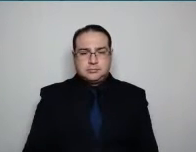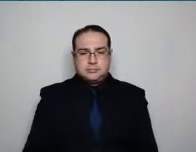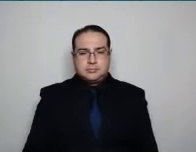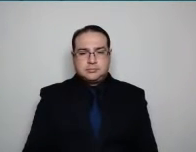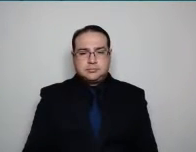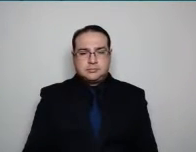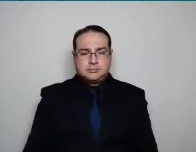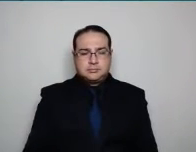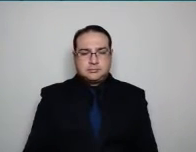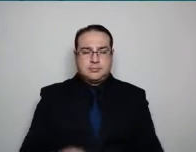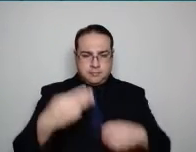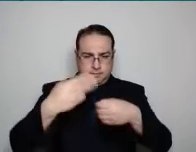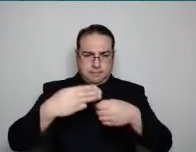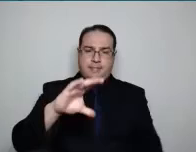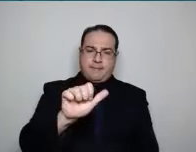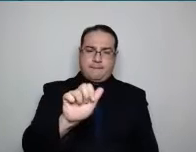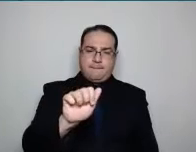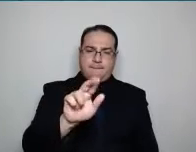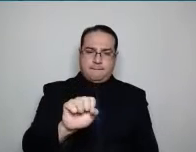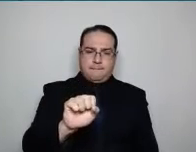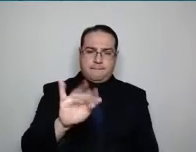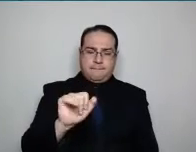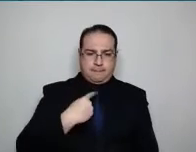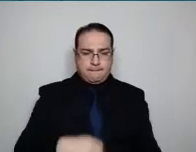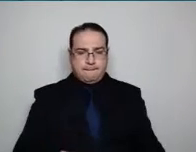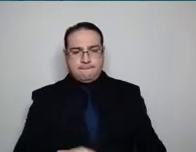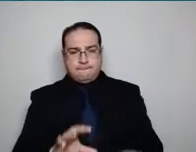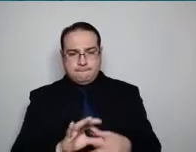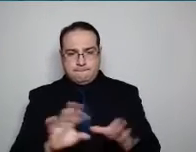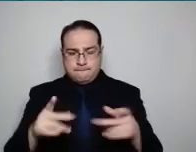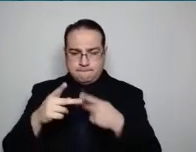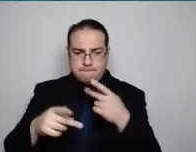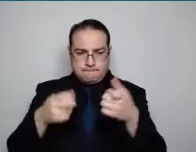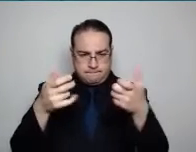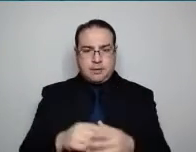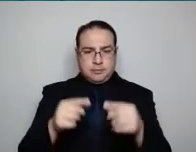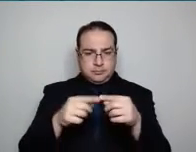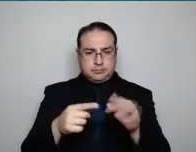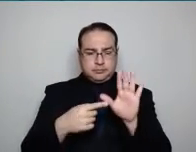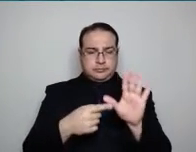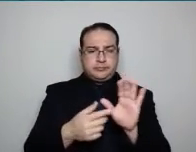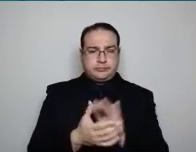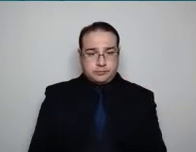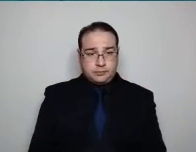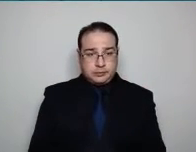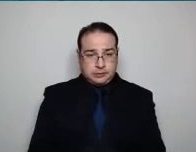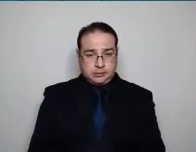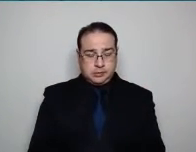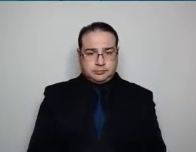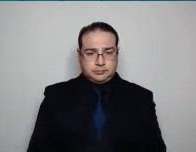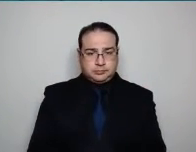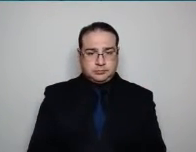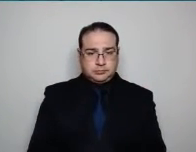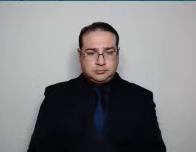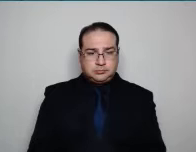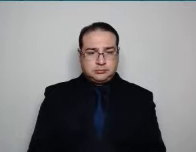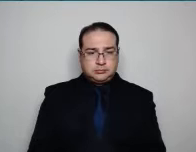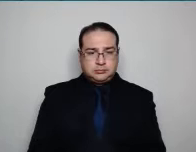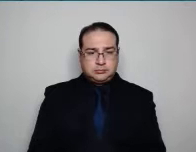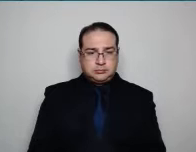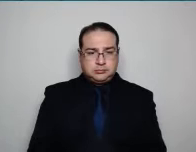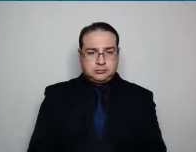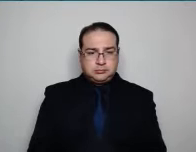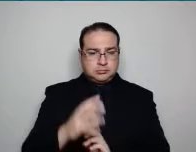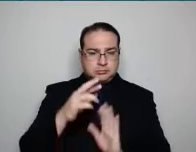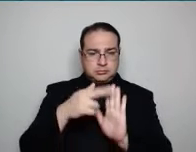Retirou de mesa. Não, tá certo. O 69, então, vai ficar para o próximo. Tá bom. Obrigado, excelência. Presidente? Pois não. Desculpa